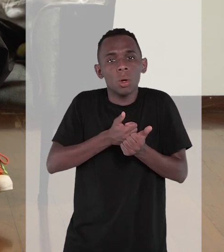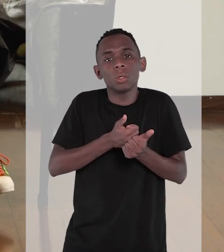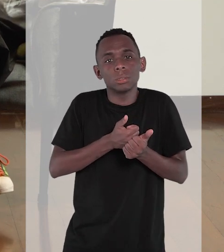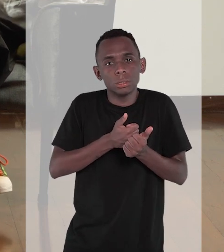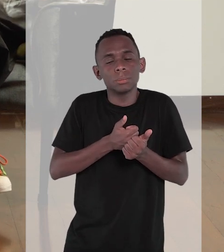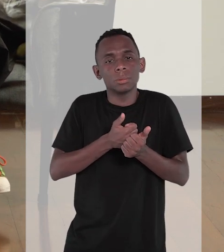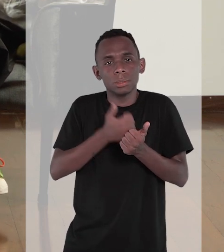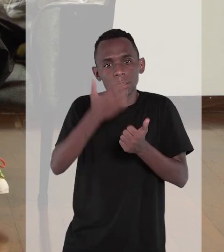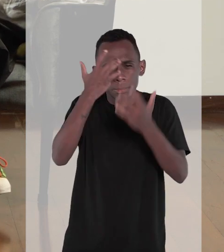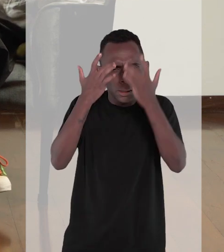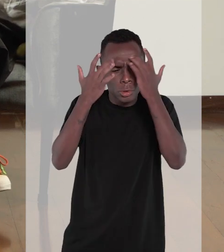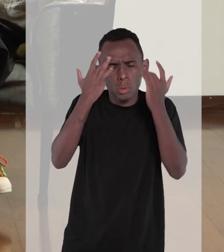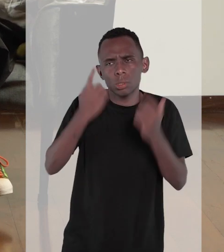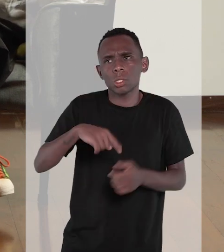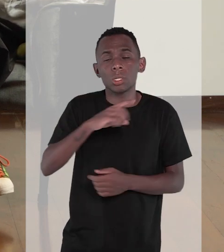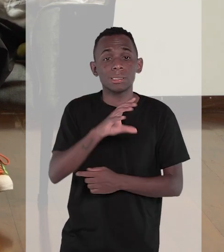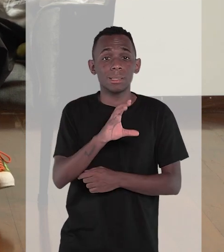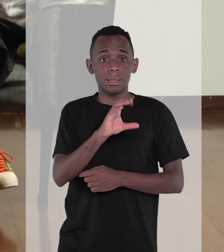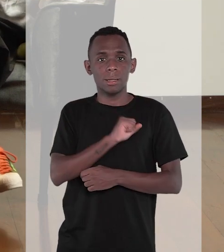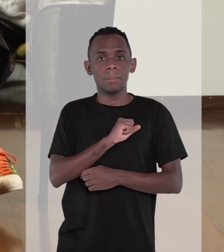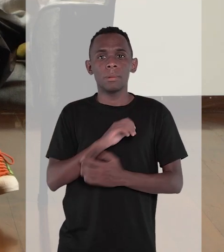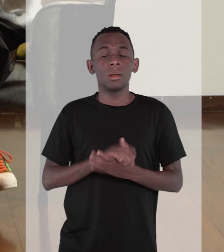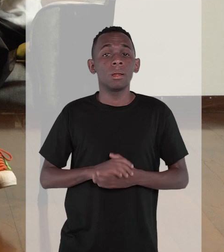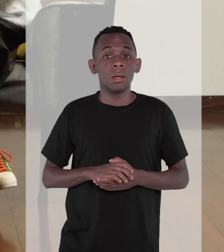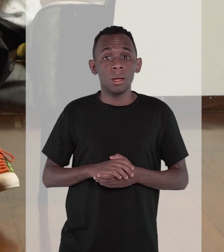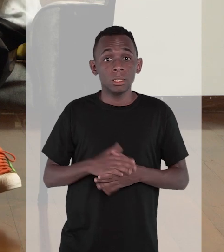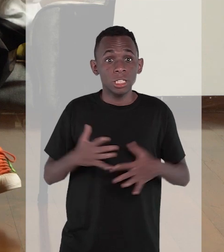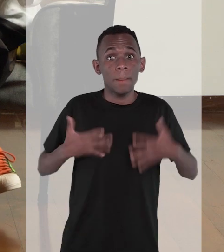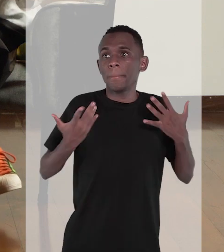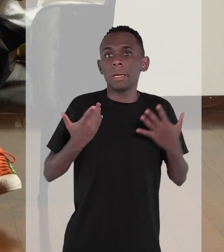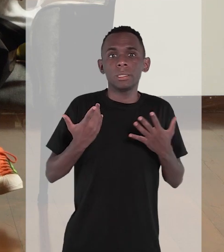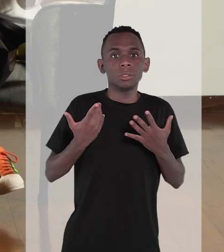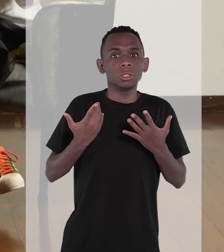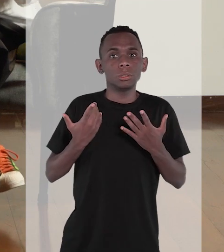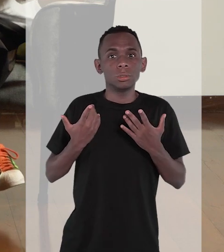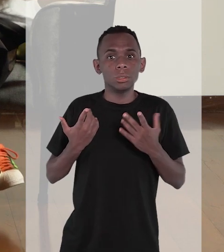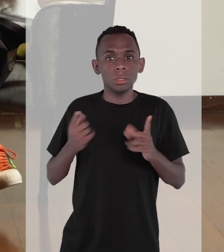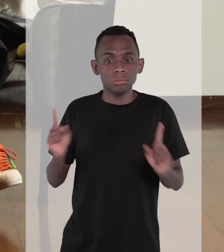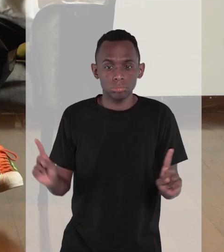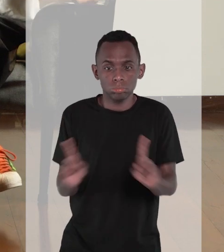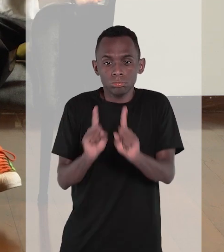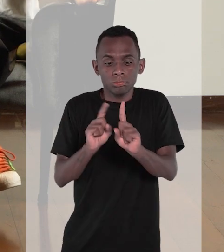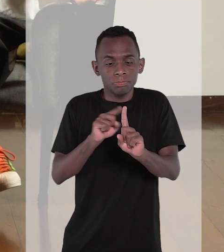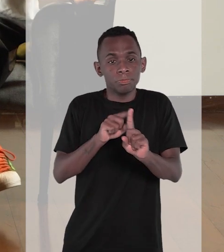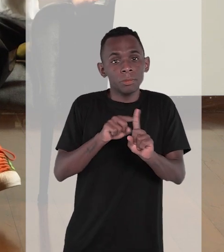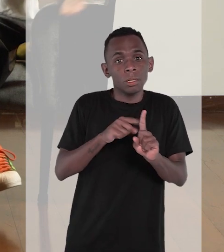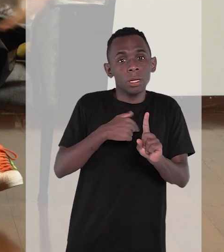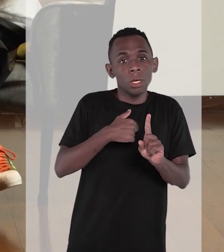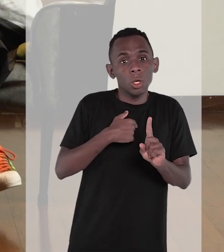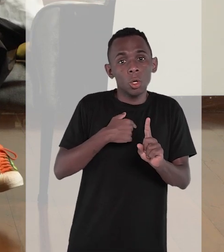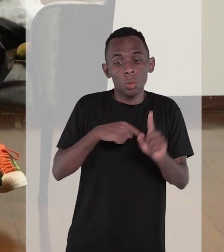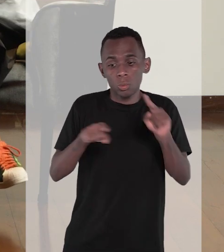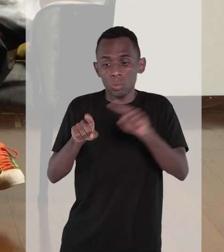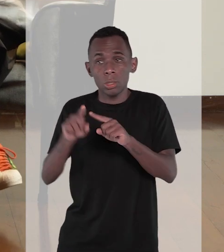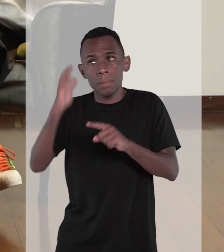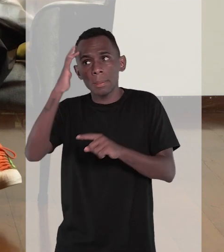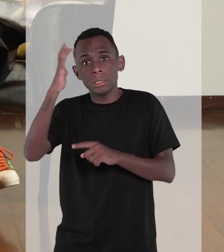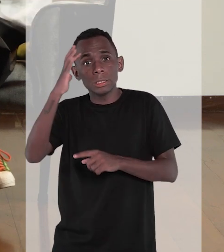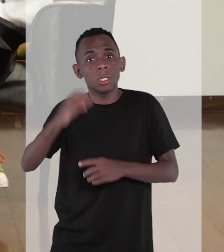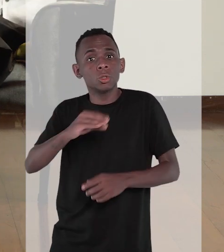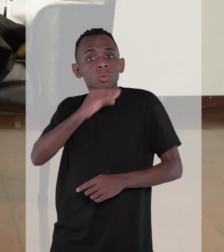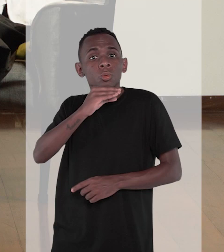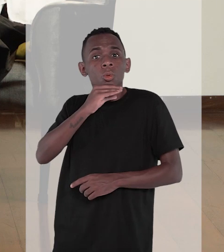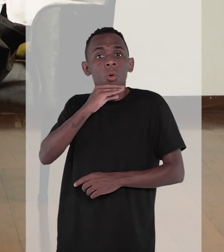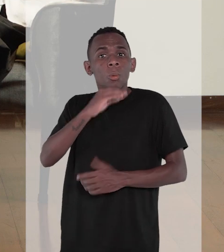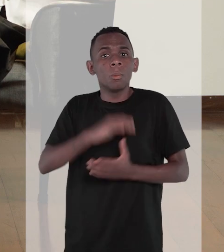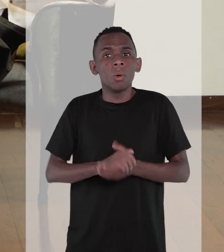quer sempre se aproximar dos nossos ídolos de alguma maneira. Então, de repente, me botam ali do lado desse grande poeta